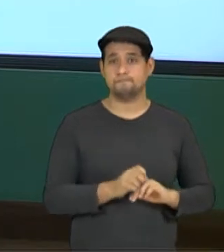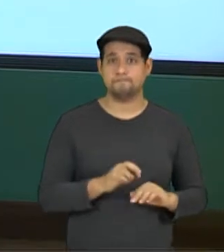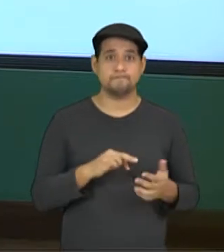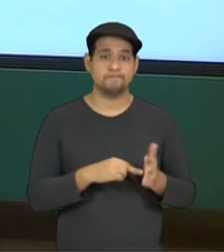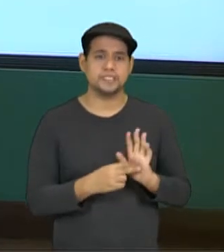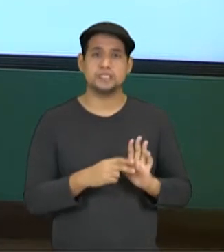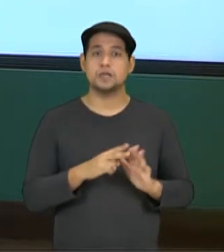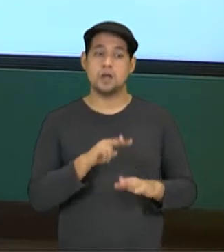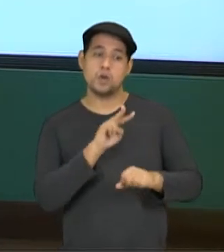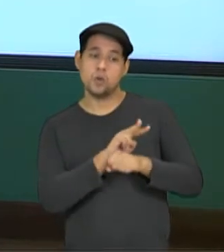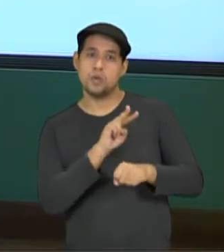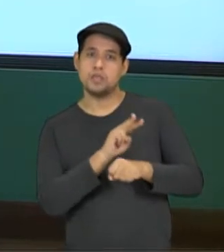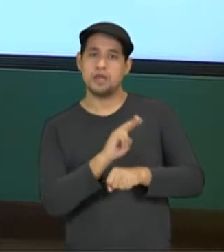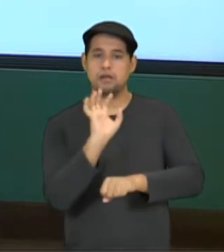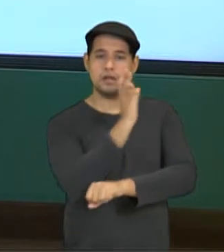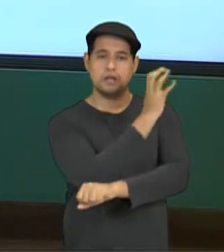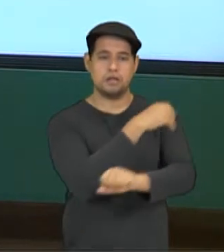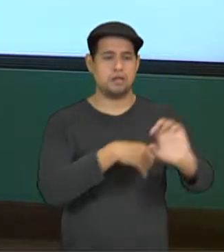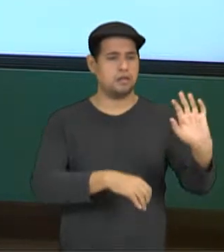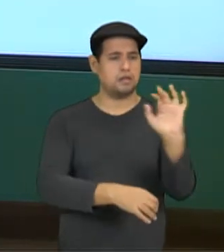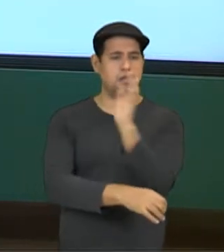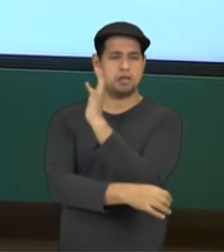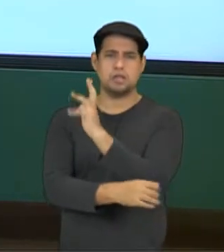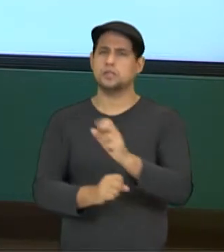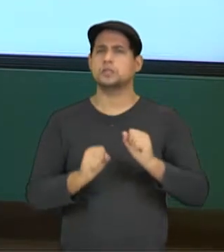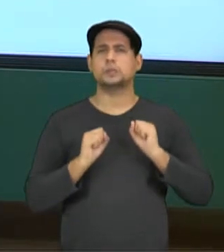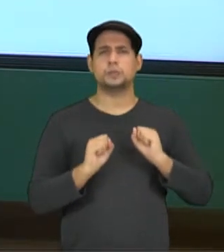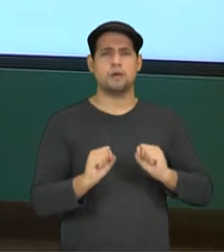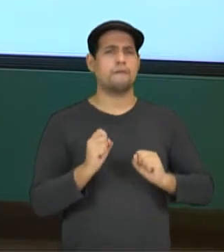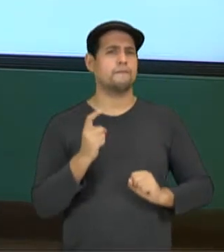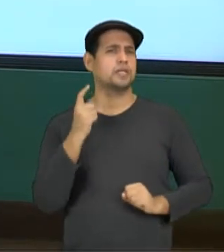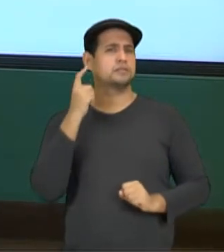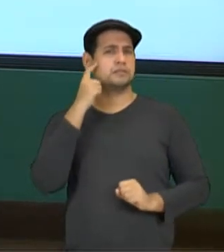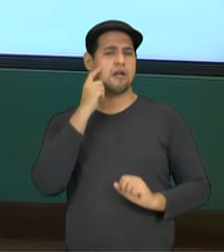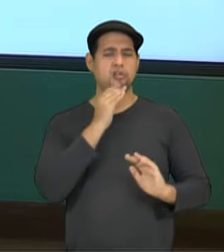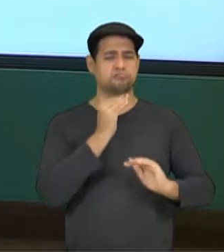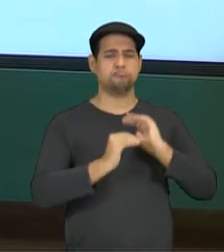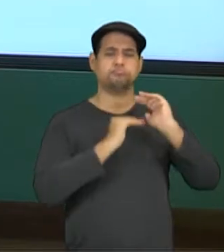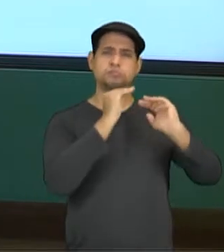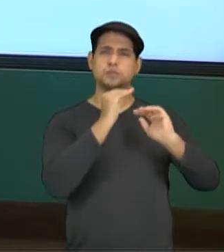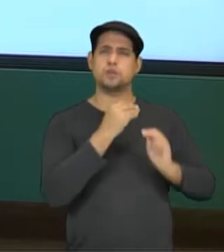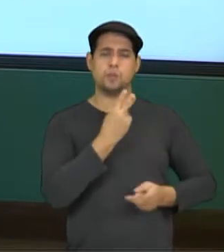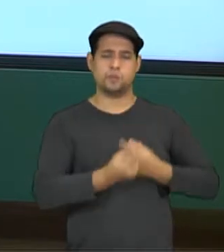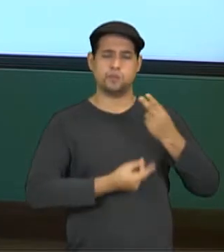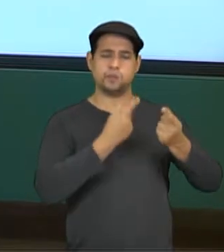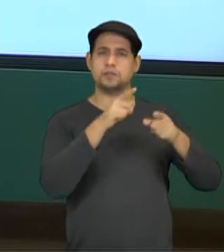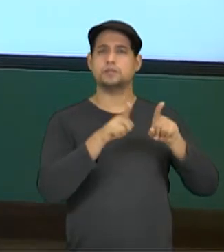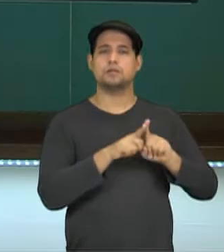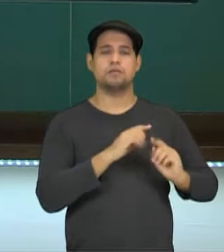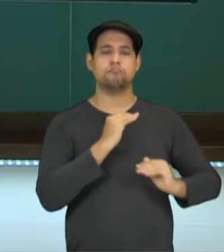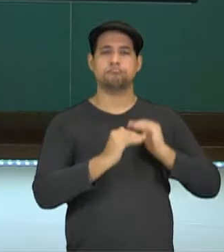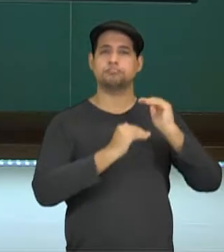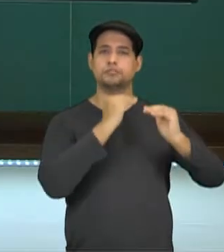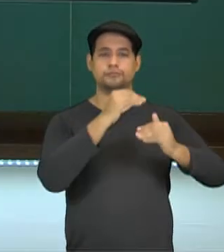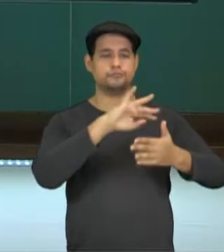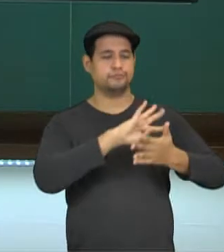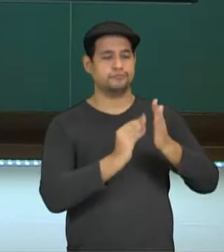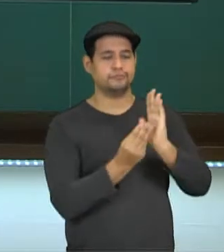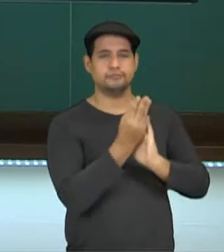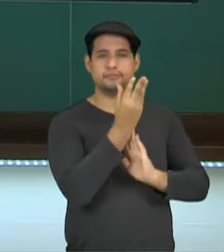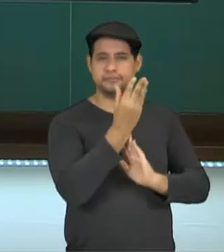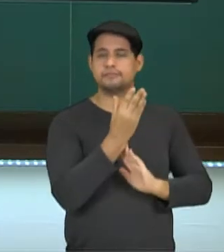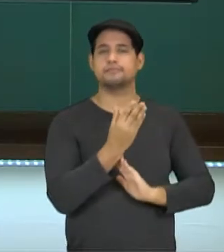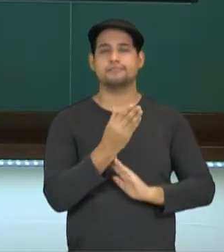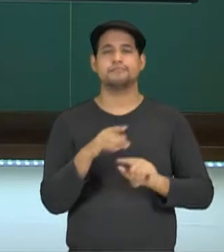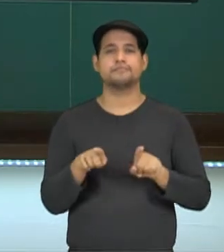a preservação do meio ambiente, né? Como a gente pode aí pensar em desenvolvimento econômico e desenvolvimento sustentável ao